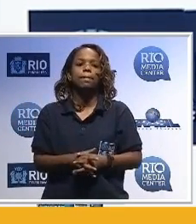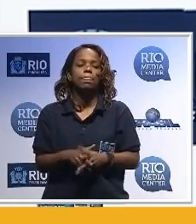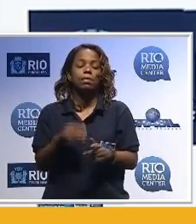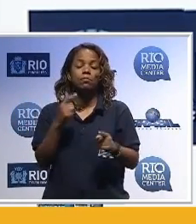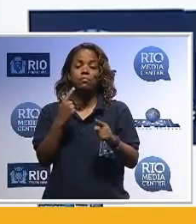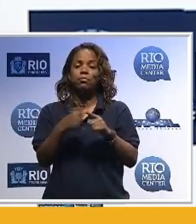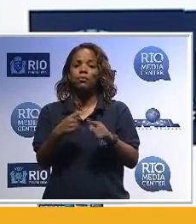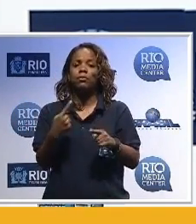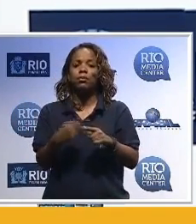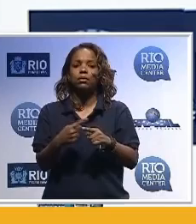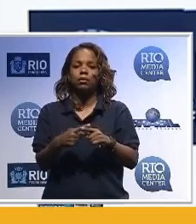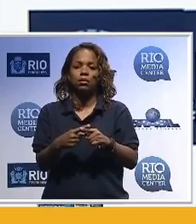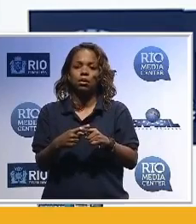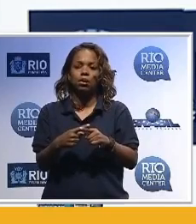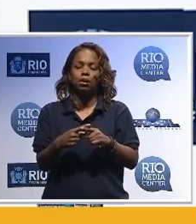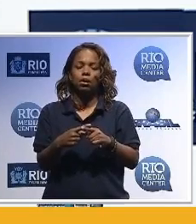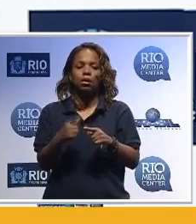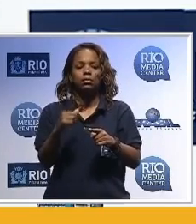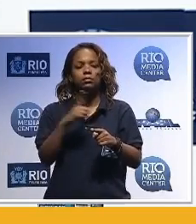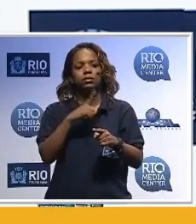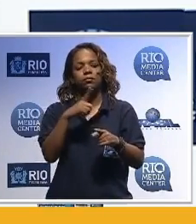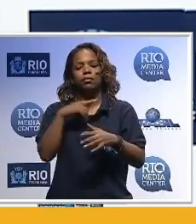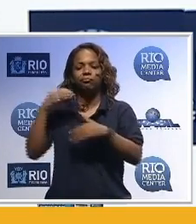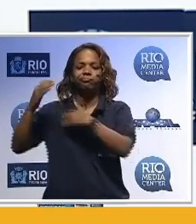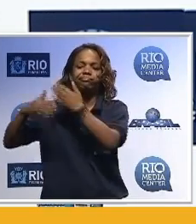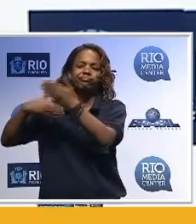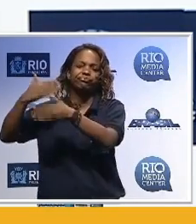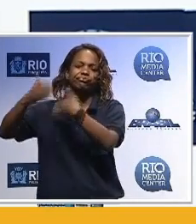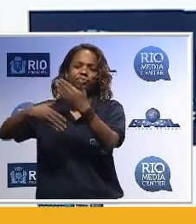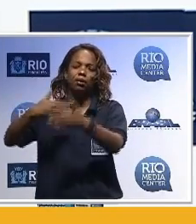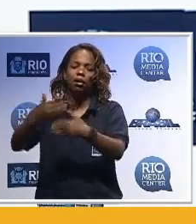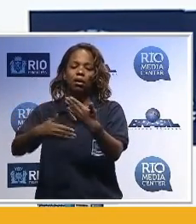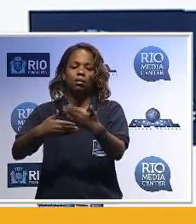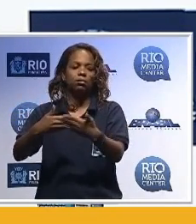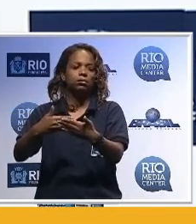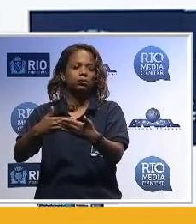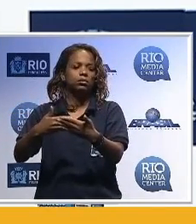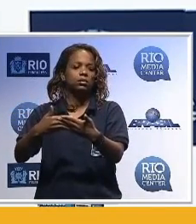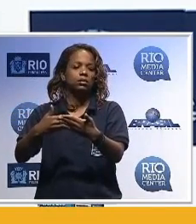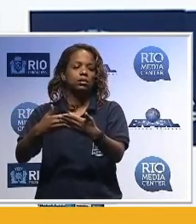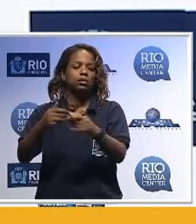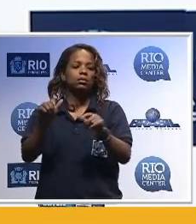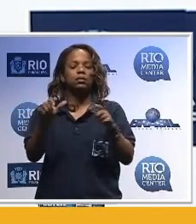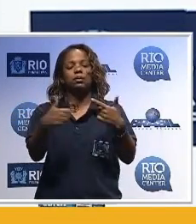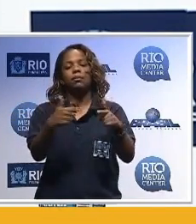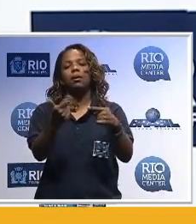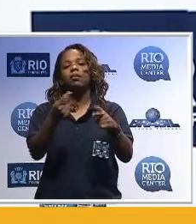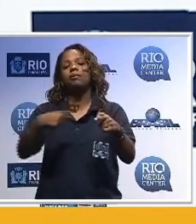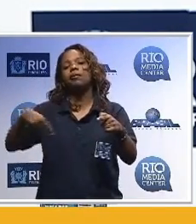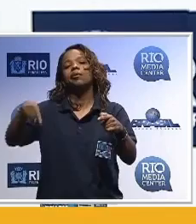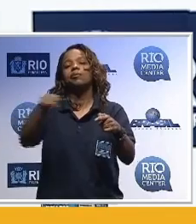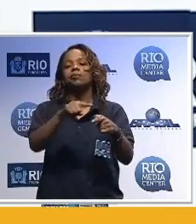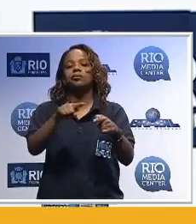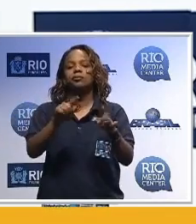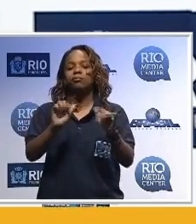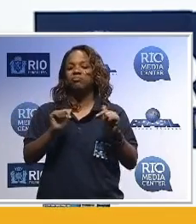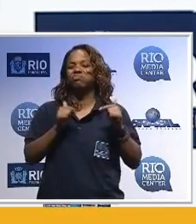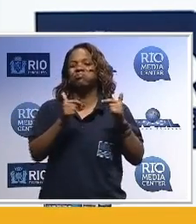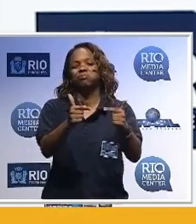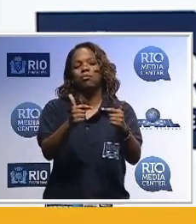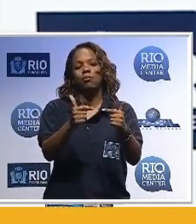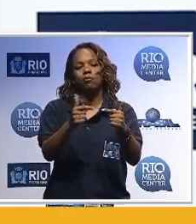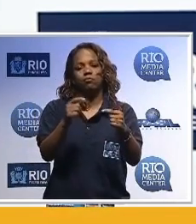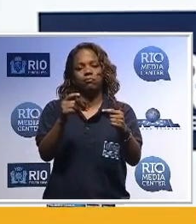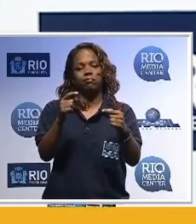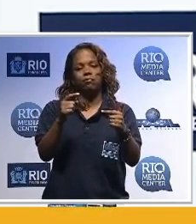porque dentro desses anos de caminhada, realmente nós fizemos muito pouco,